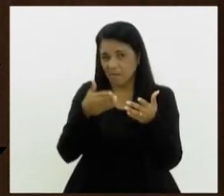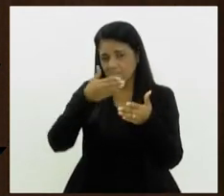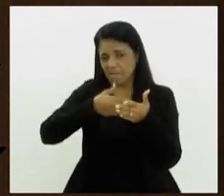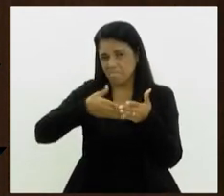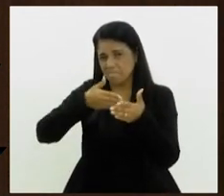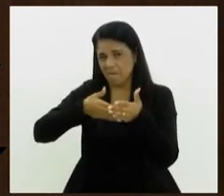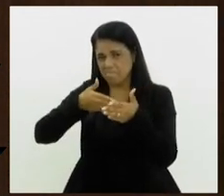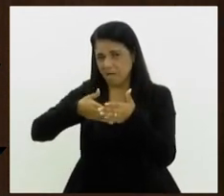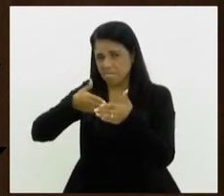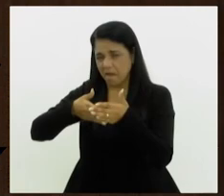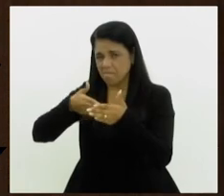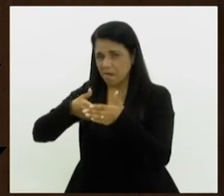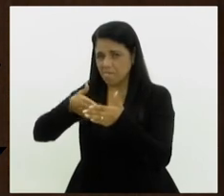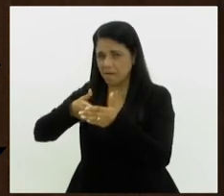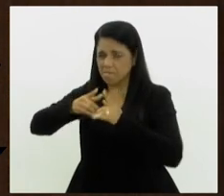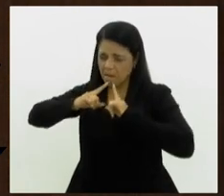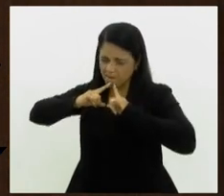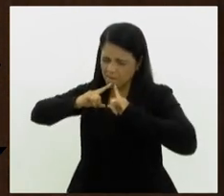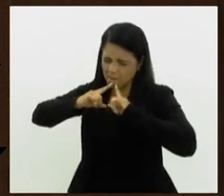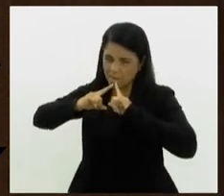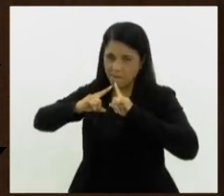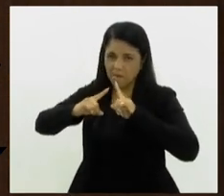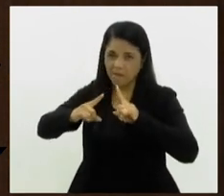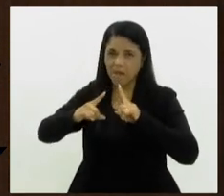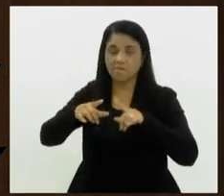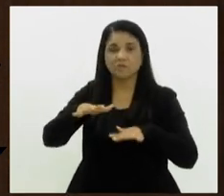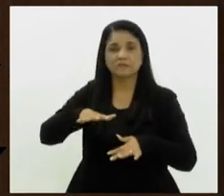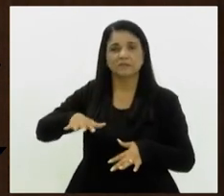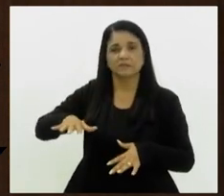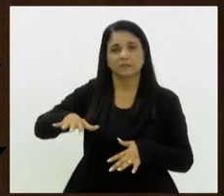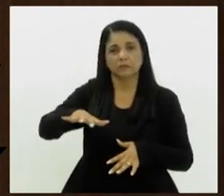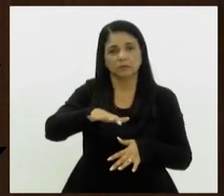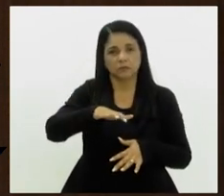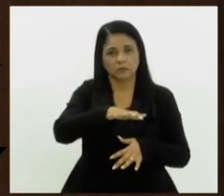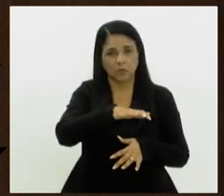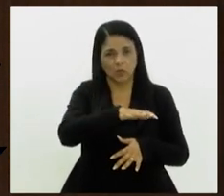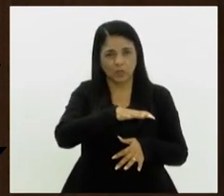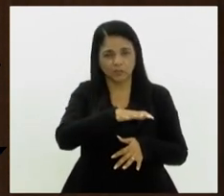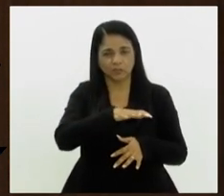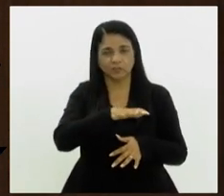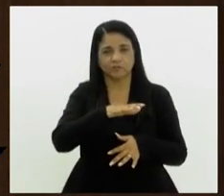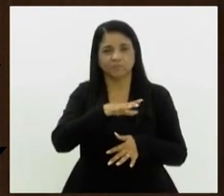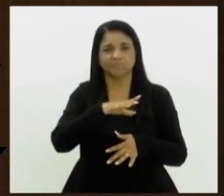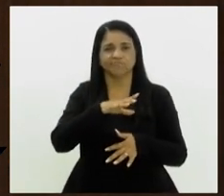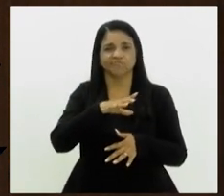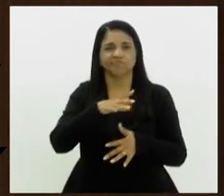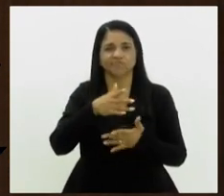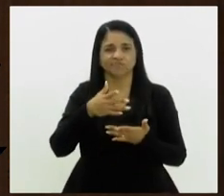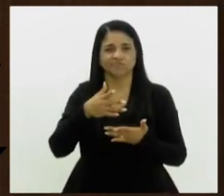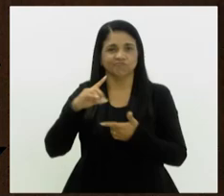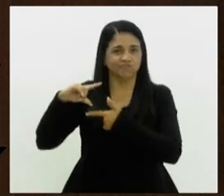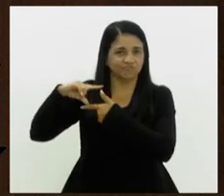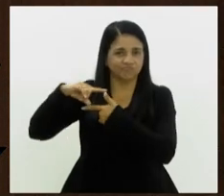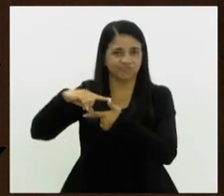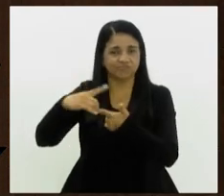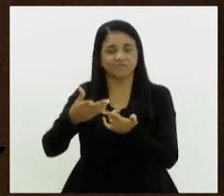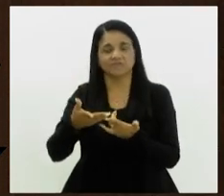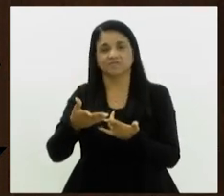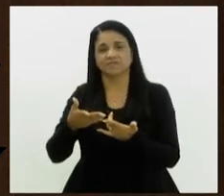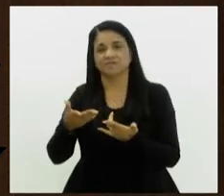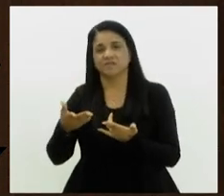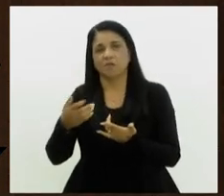bombardeado violentamente por setores mais ortodoxos que jamais